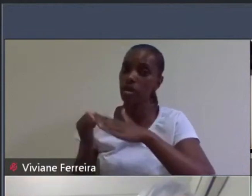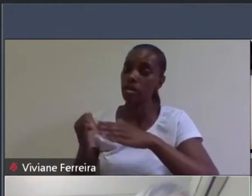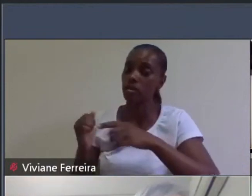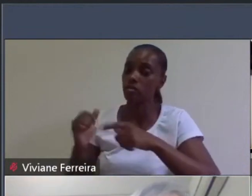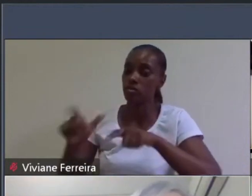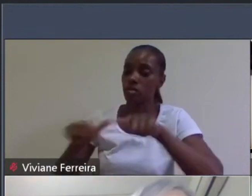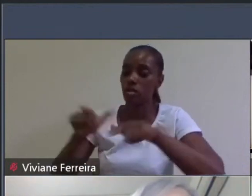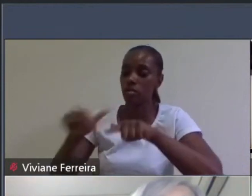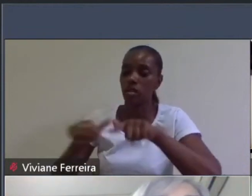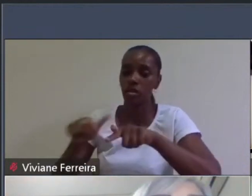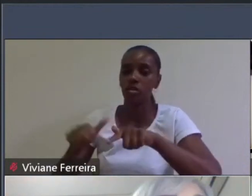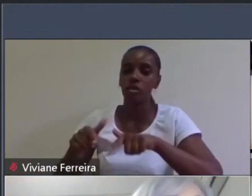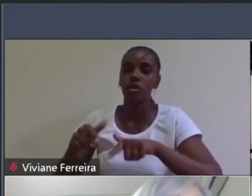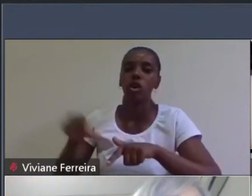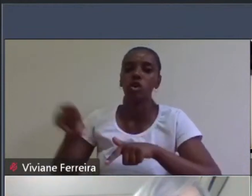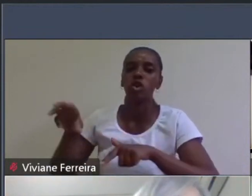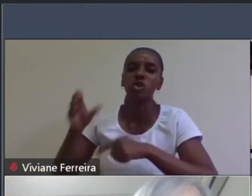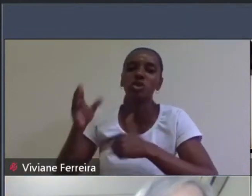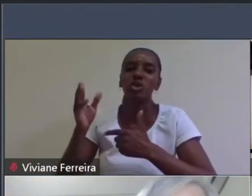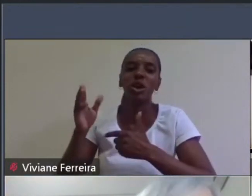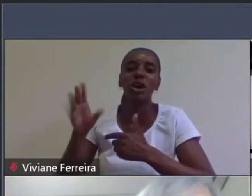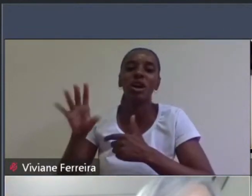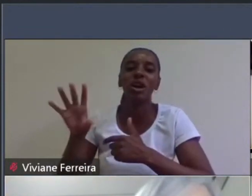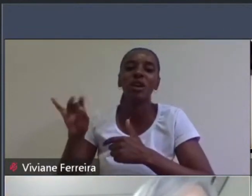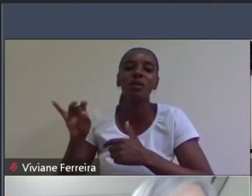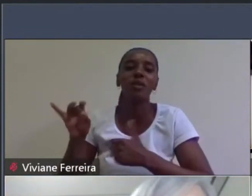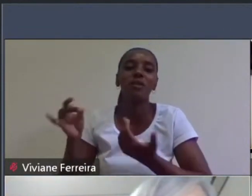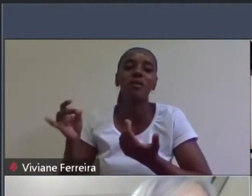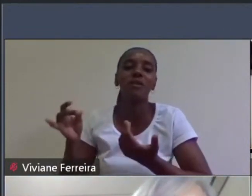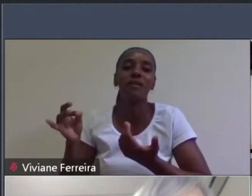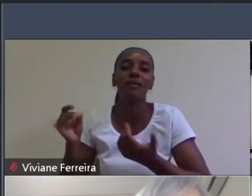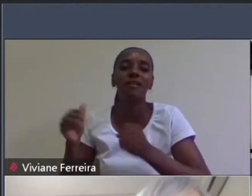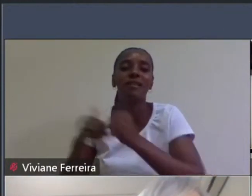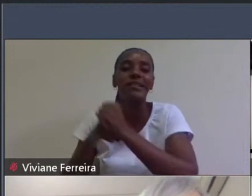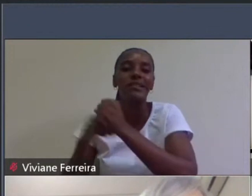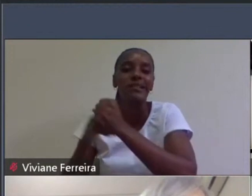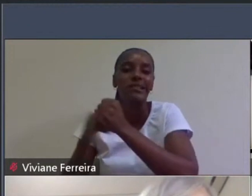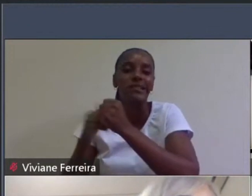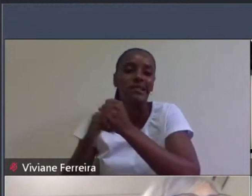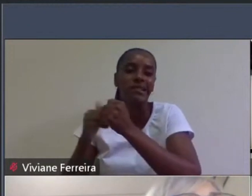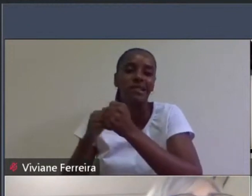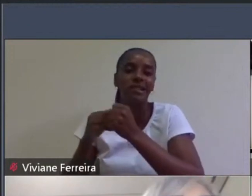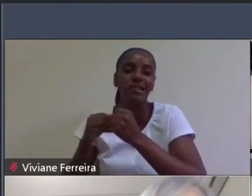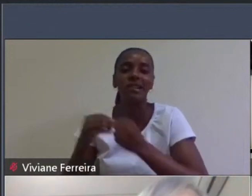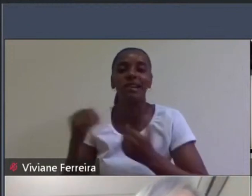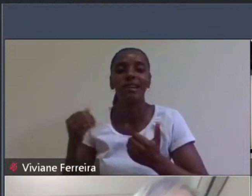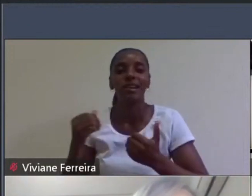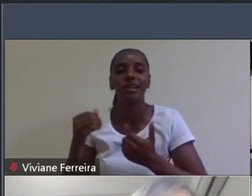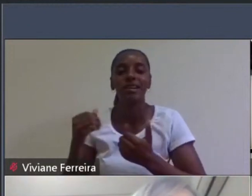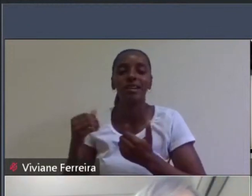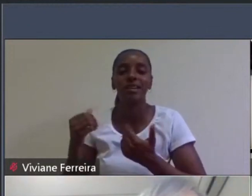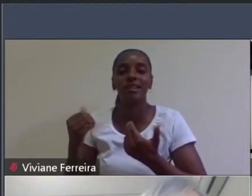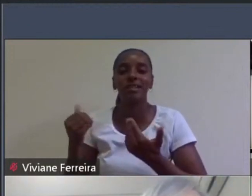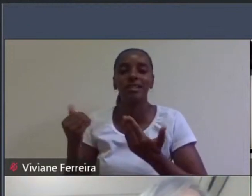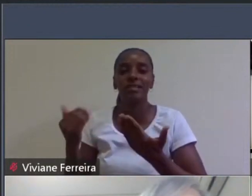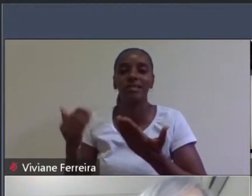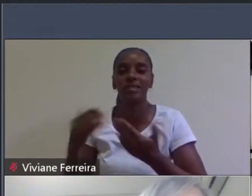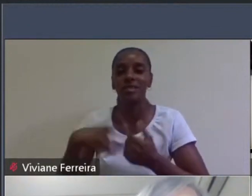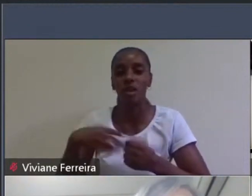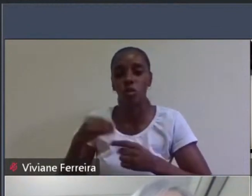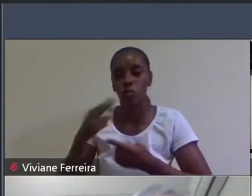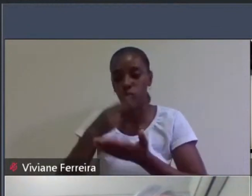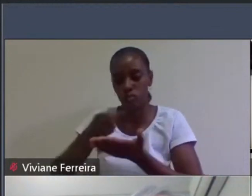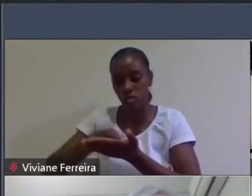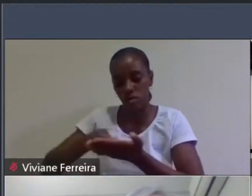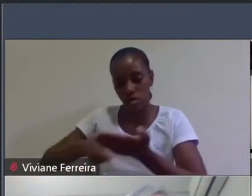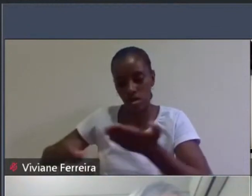de filho e neto, né? Mas eu juro que eu faria uma cartinha e mandaria para o CEO. né, para contar, para